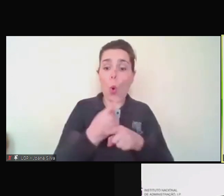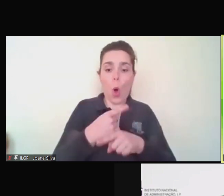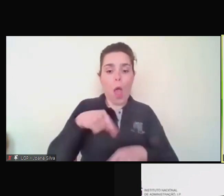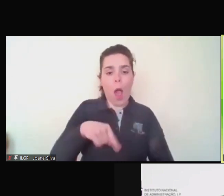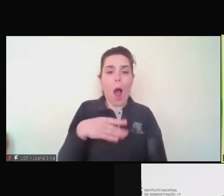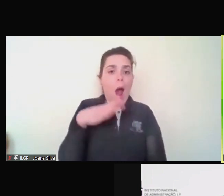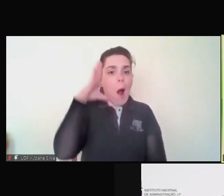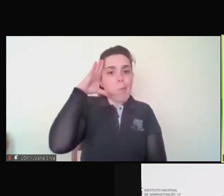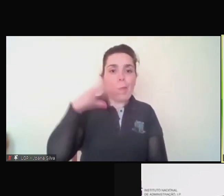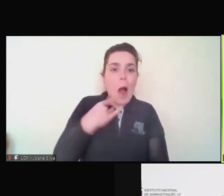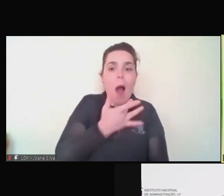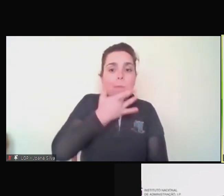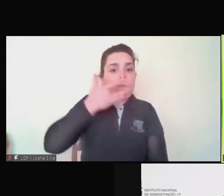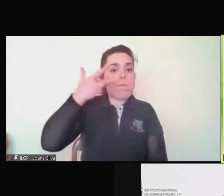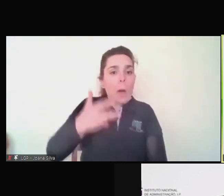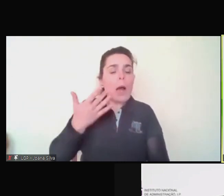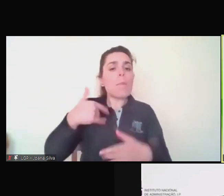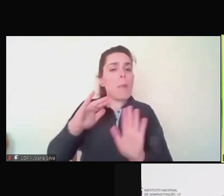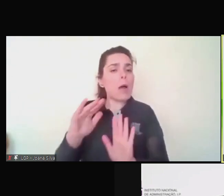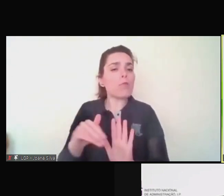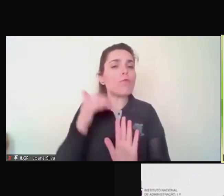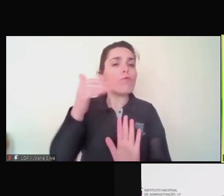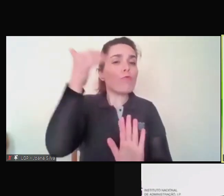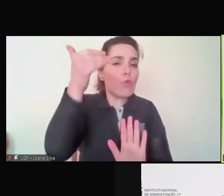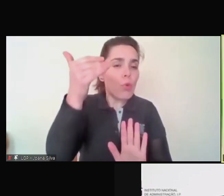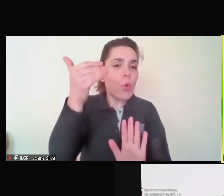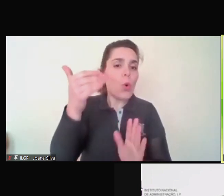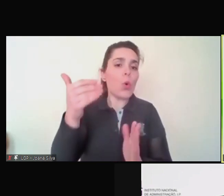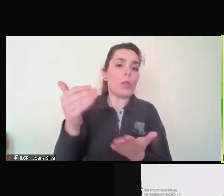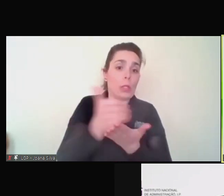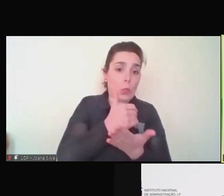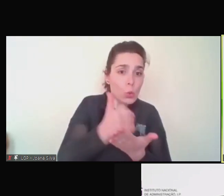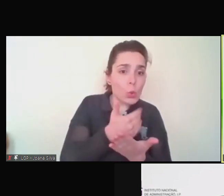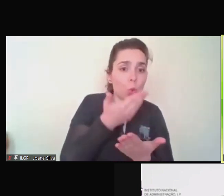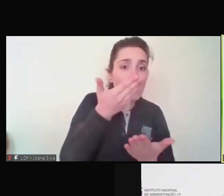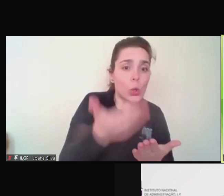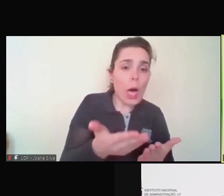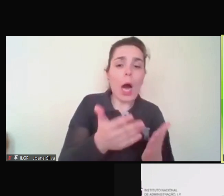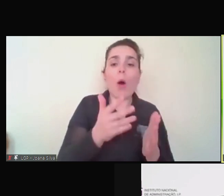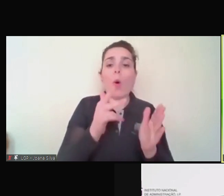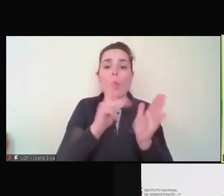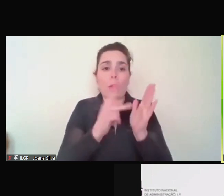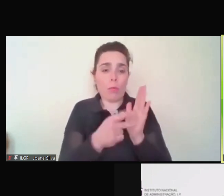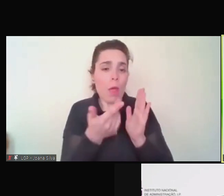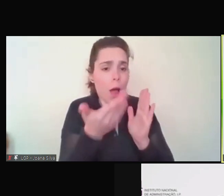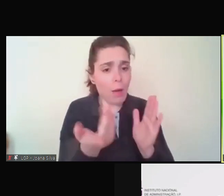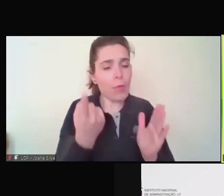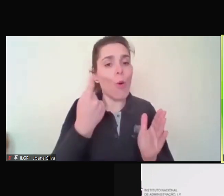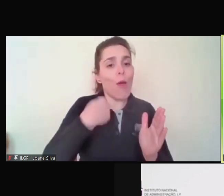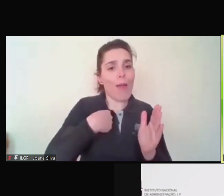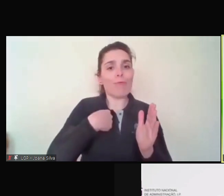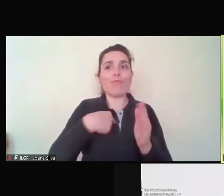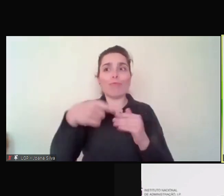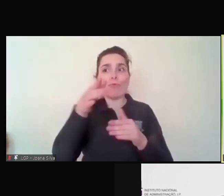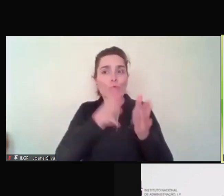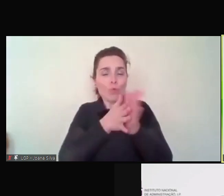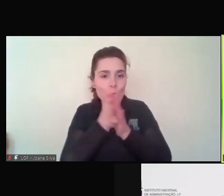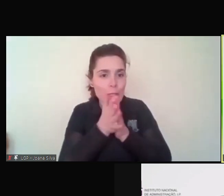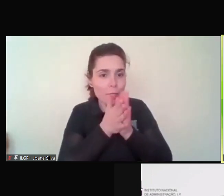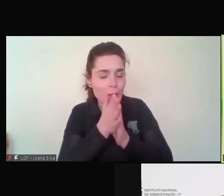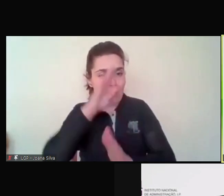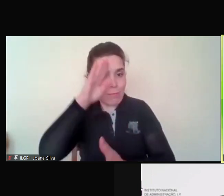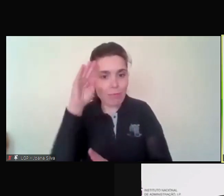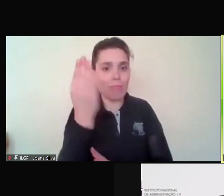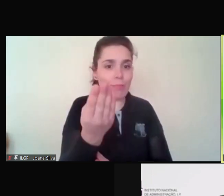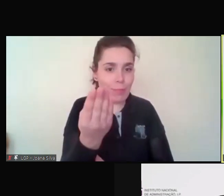capazes de fazer por falta de recursos, de meio ou de suporte técnico. Eu creio que foi o que procurámos materializar no programa de